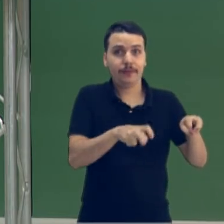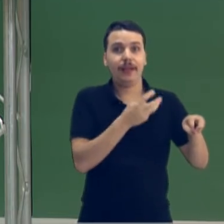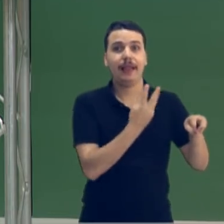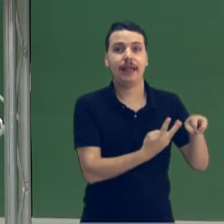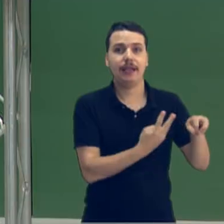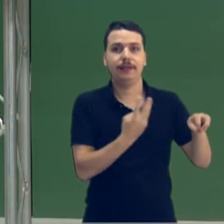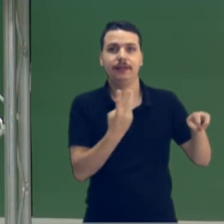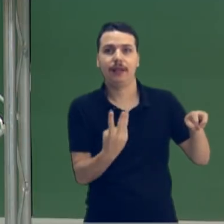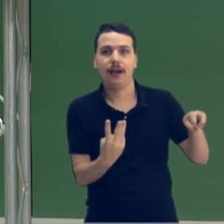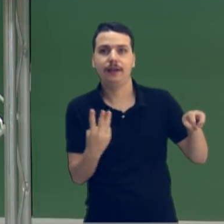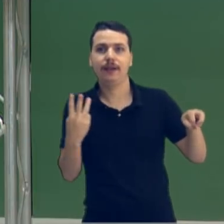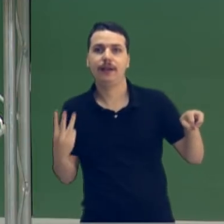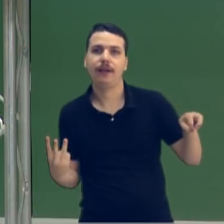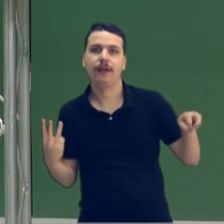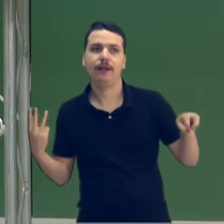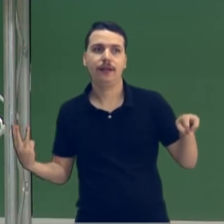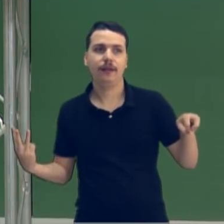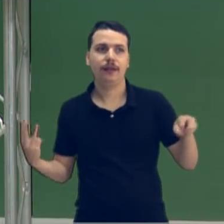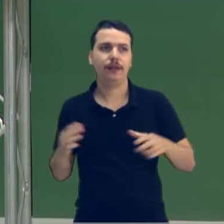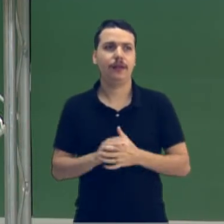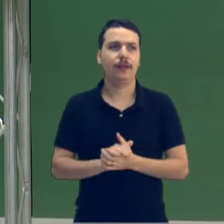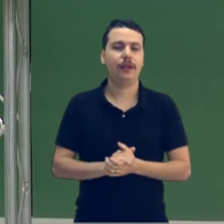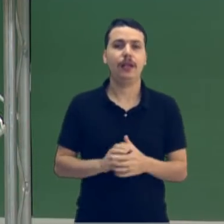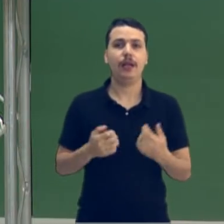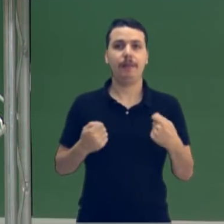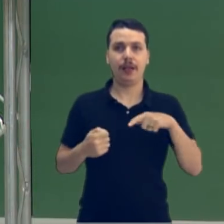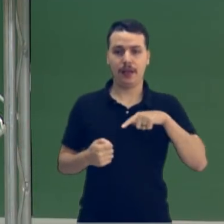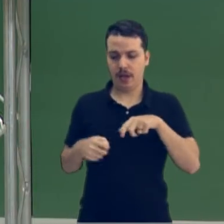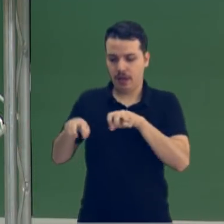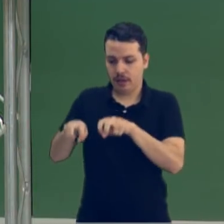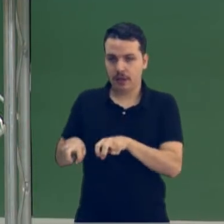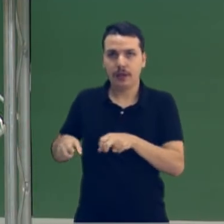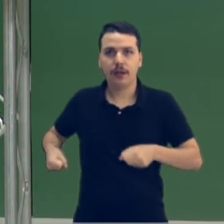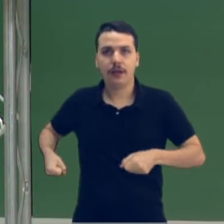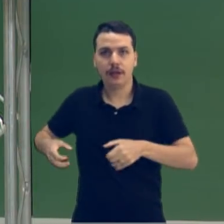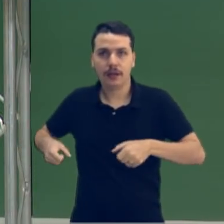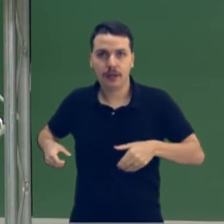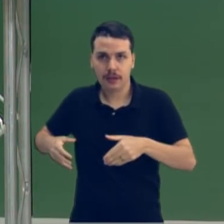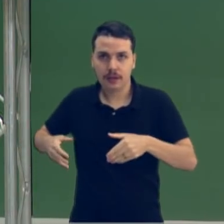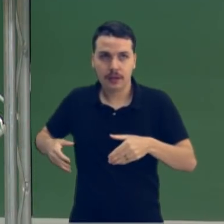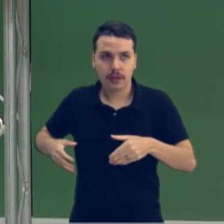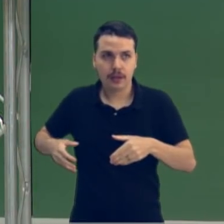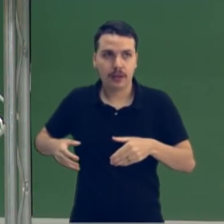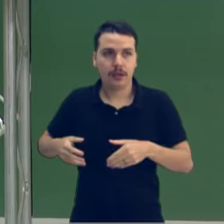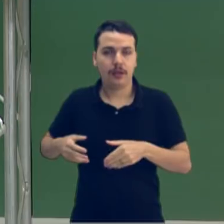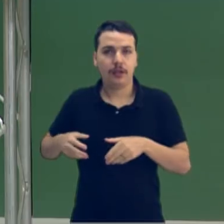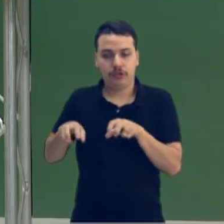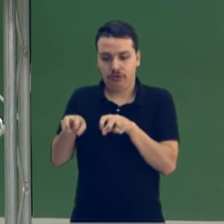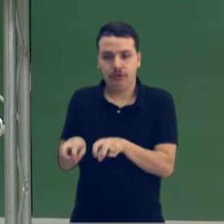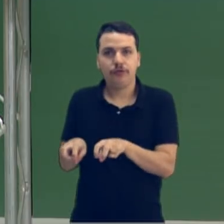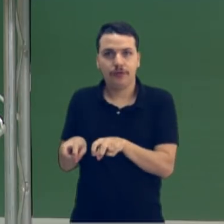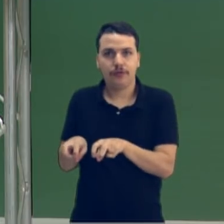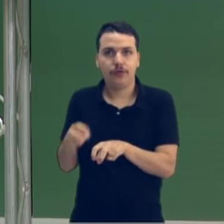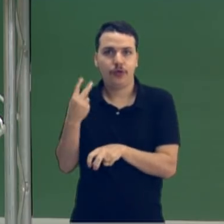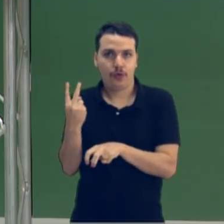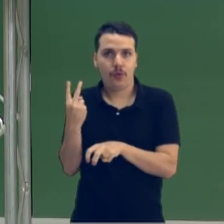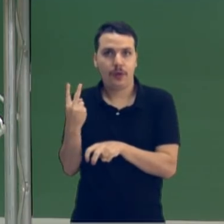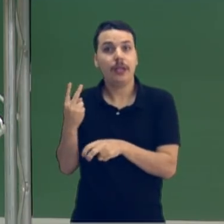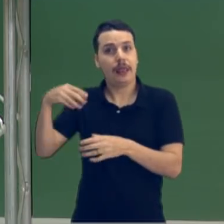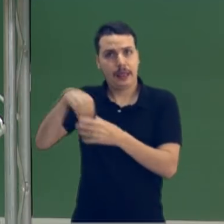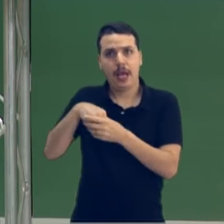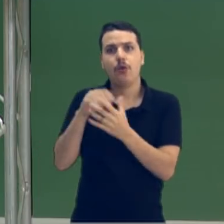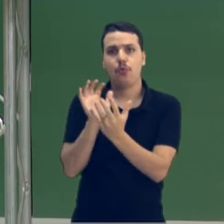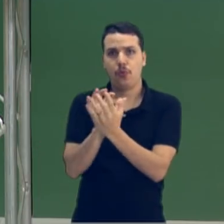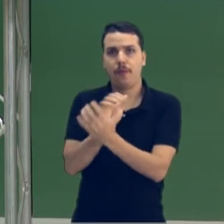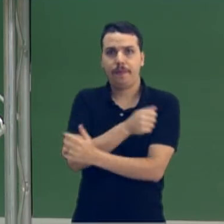em 3. Teria que ter os 2 cadeirantes. Os alunos cadeirantes são os alunos que estão também dentro do montante de